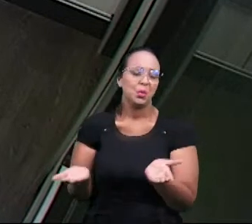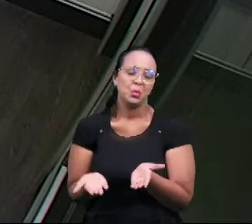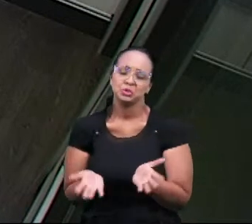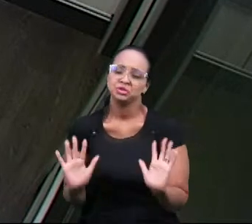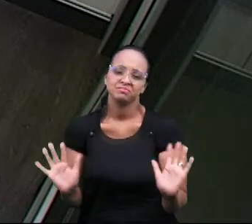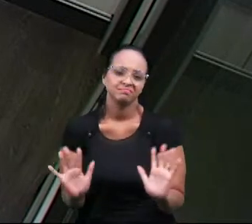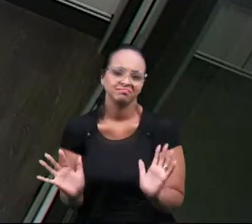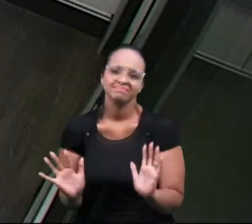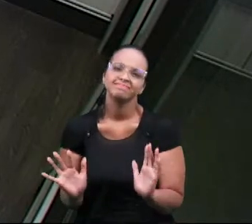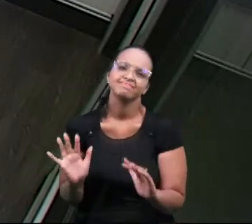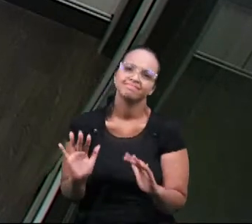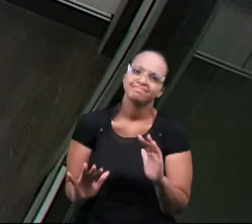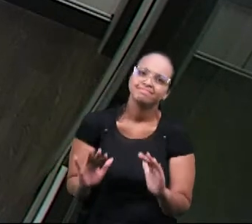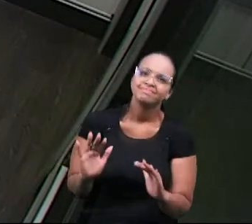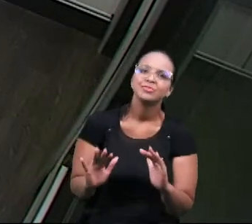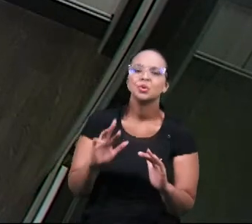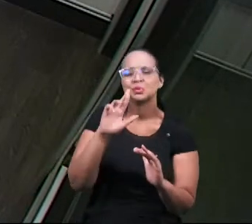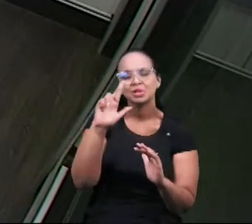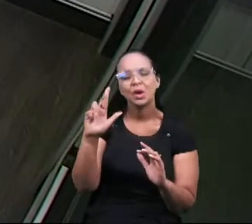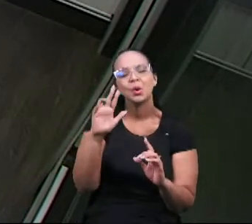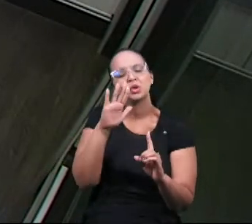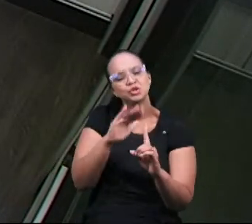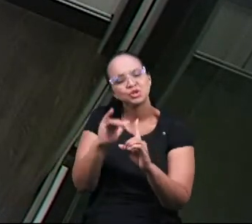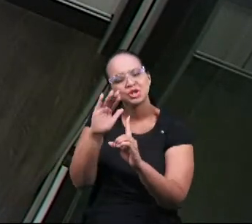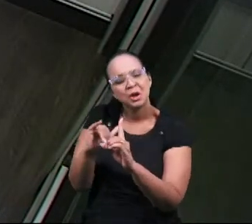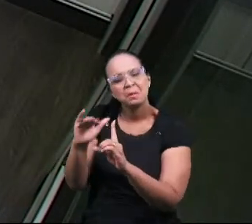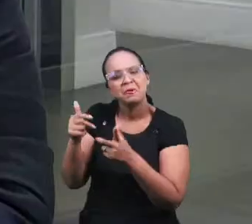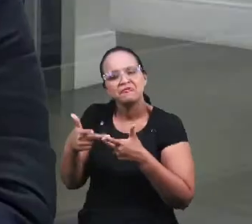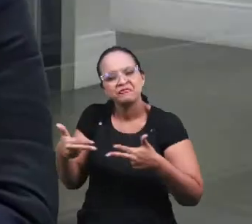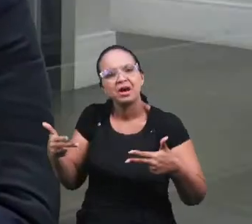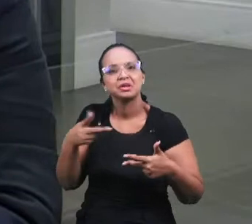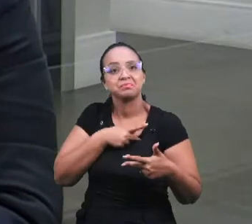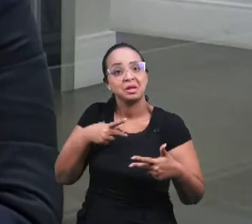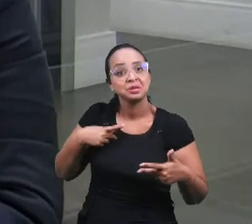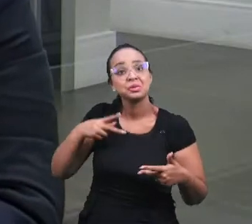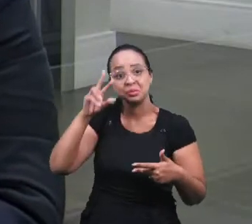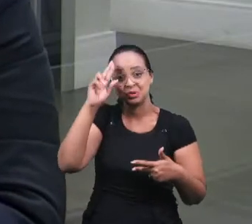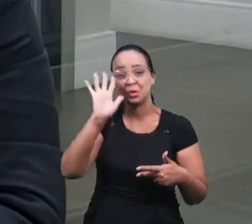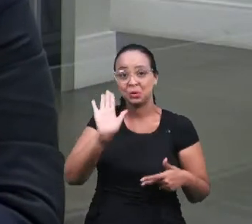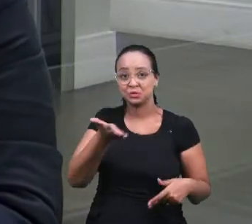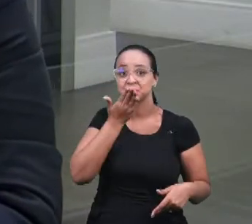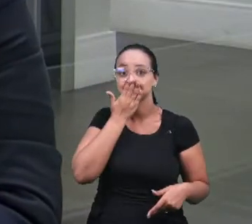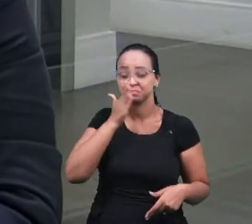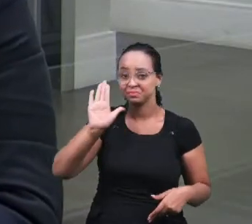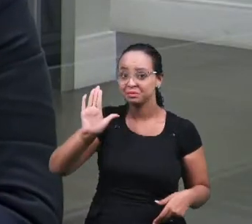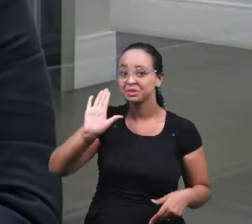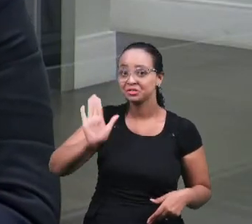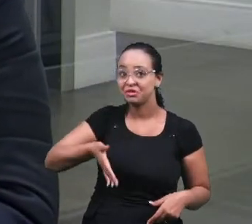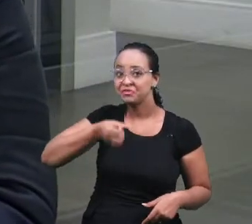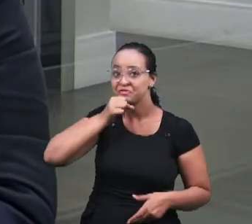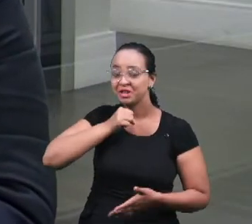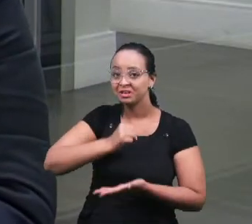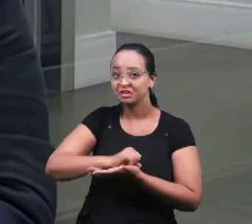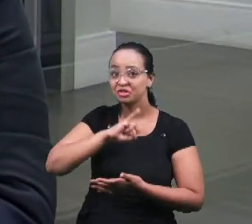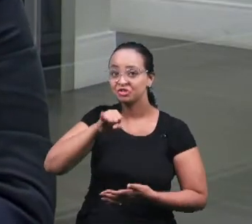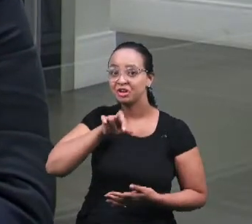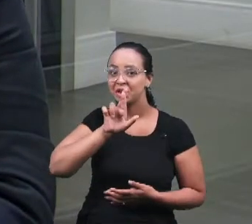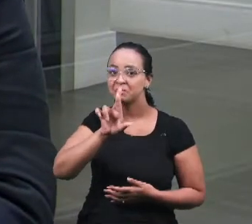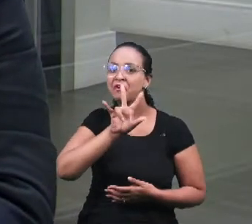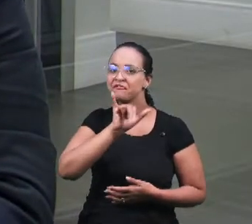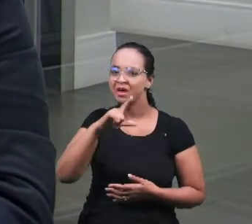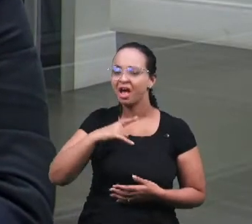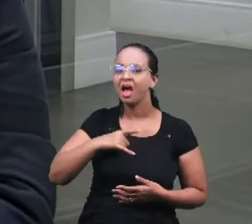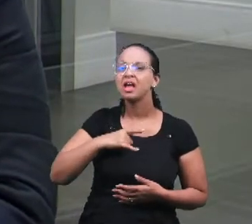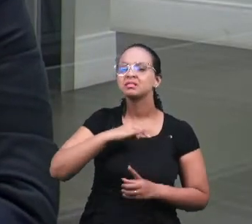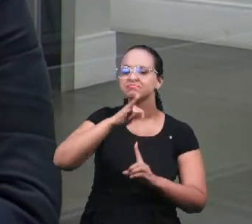você mencionou, o Senhor tem levantado muitos pastores, inclusive é uma promessa do Senhor, né? No Velho Testamento, em Jeremias, o Senhor diz que dará